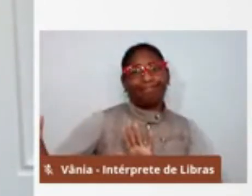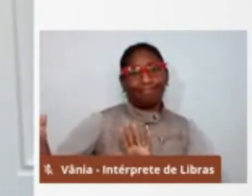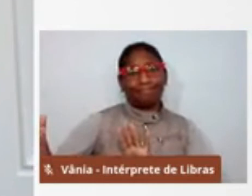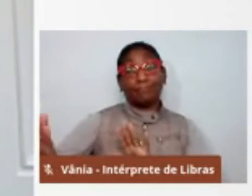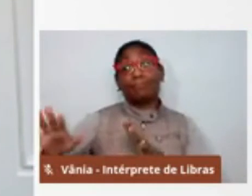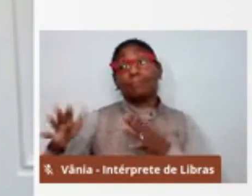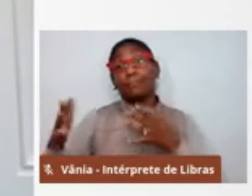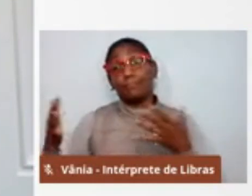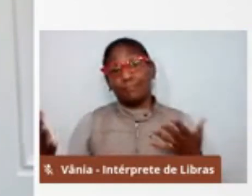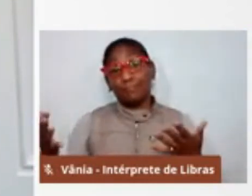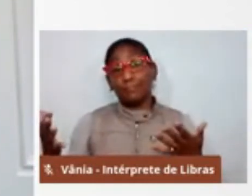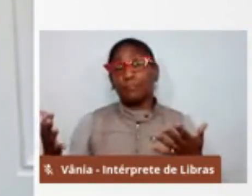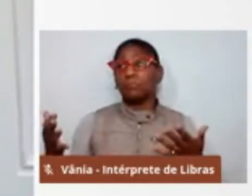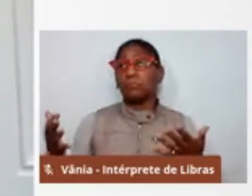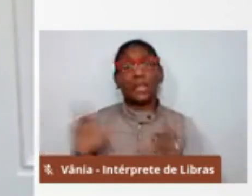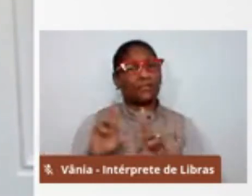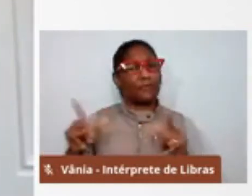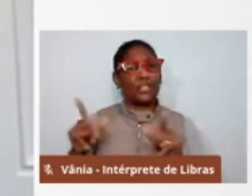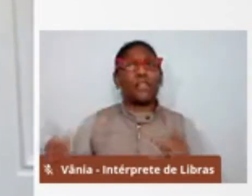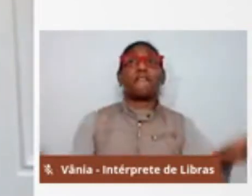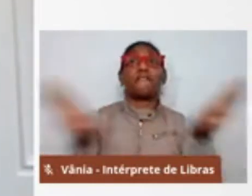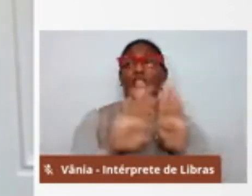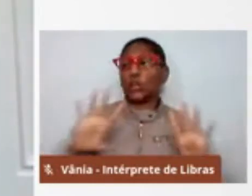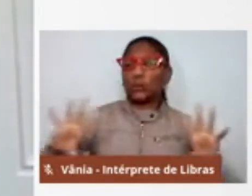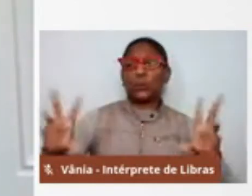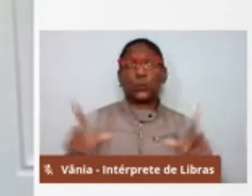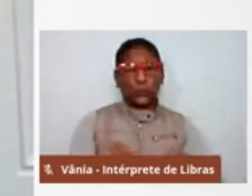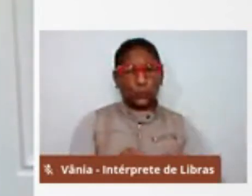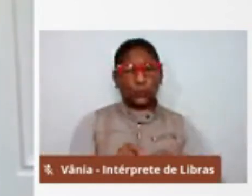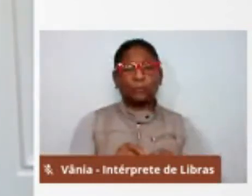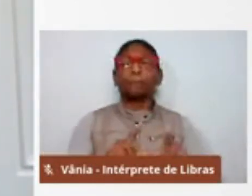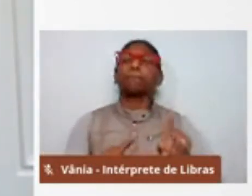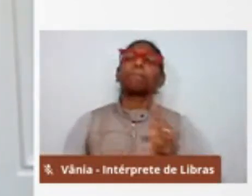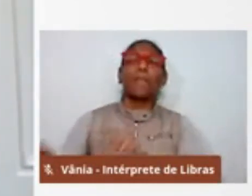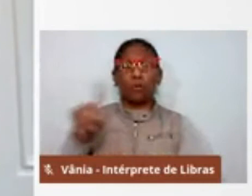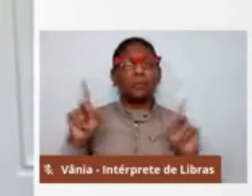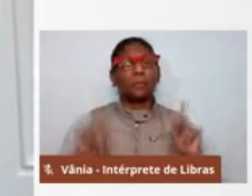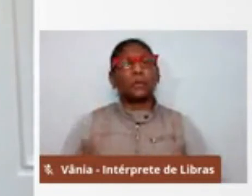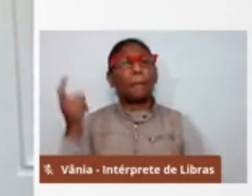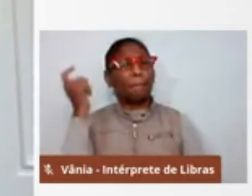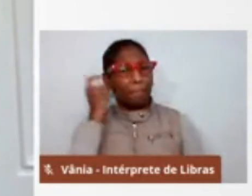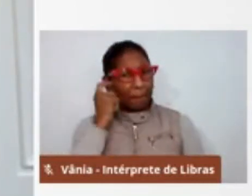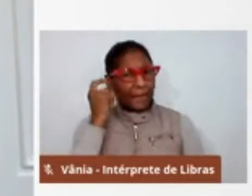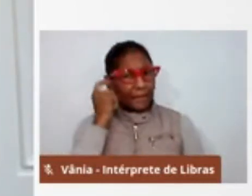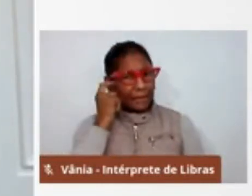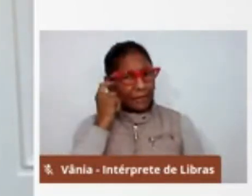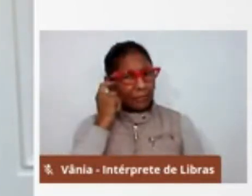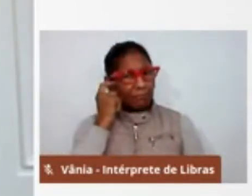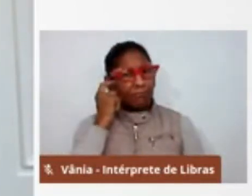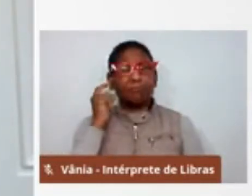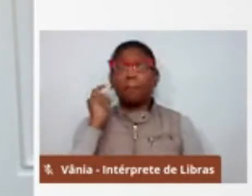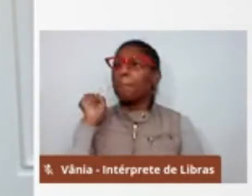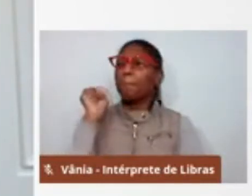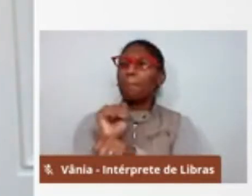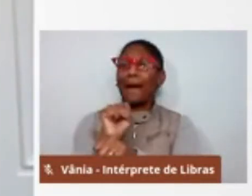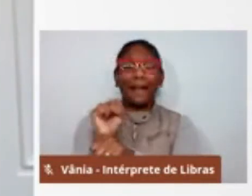é lockdown o que nós temos. Lockdown, né, pode ser entendido como aquela medida mais absolutamente